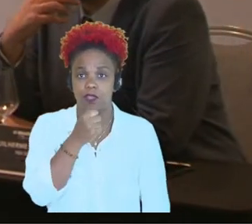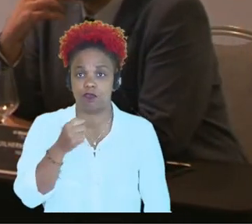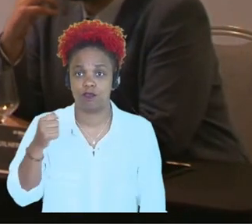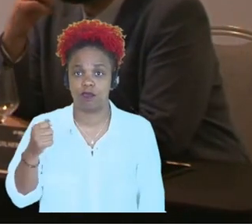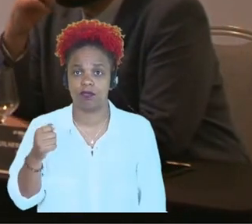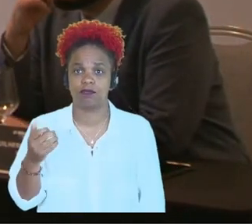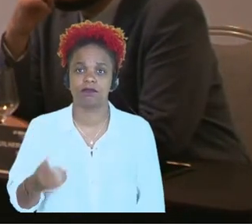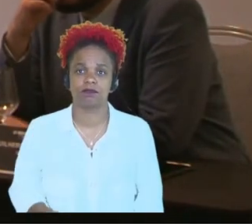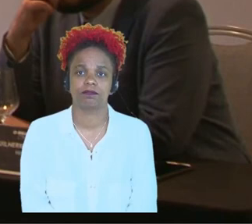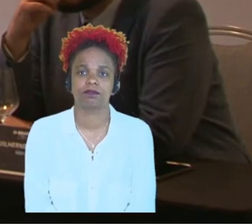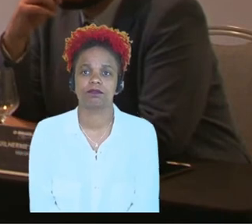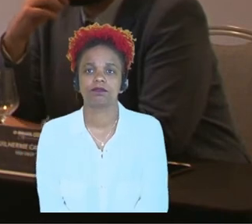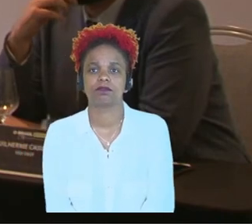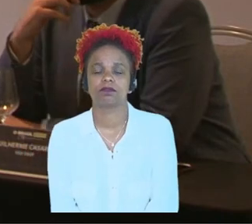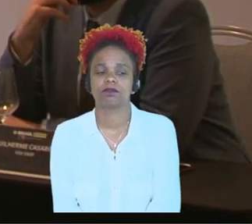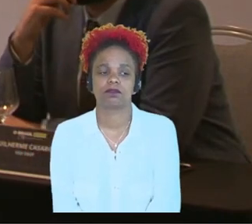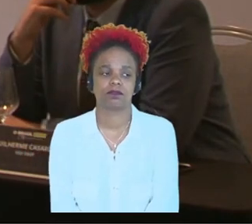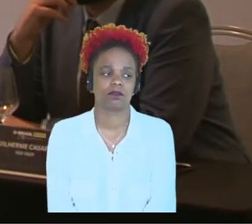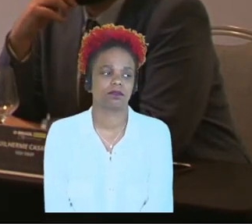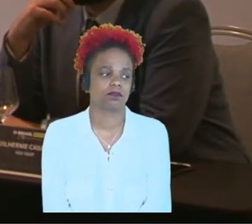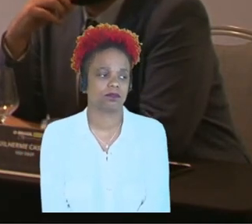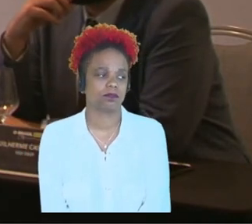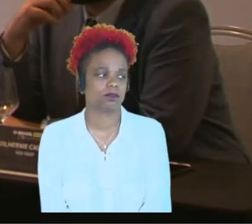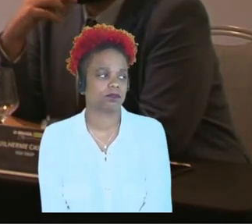por favor.